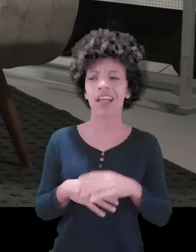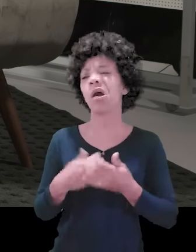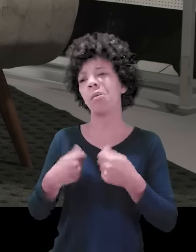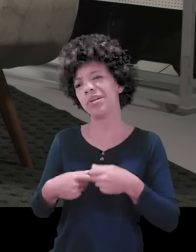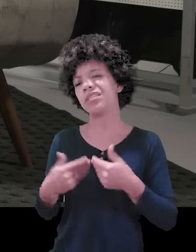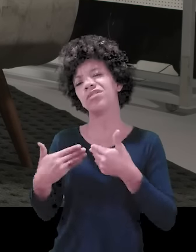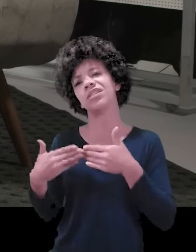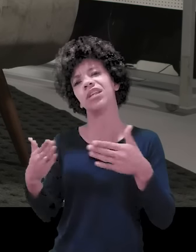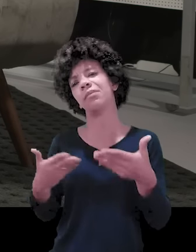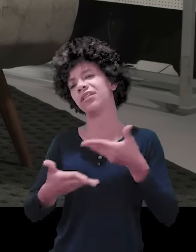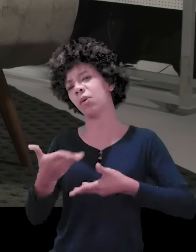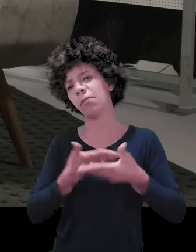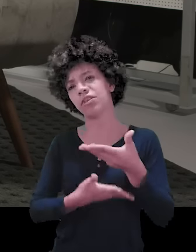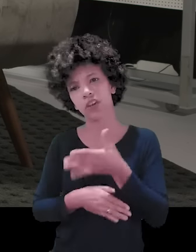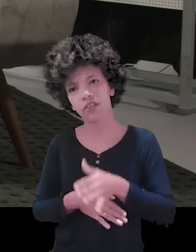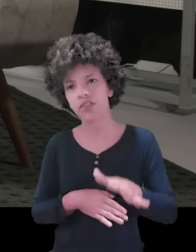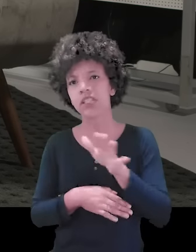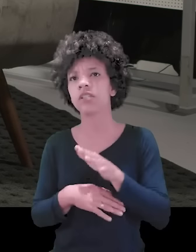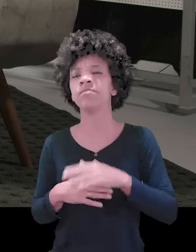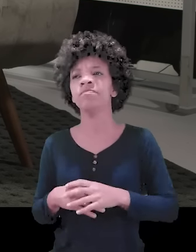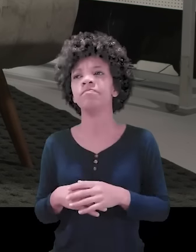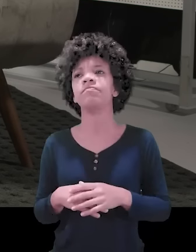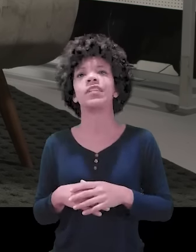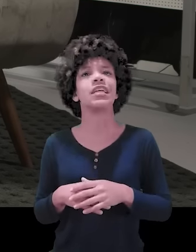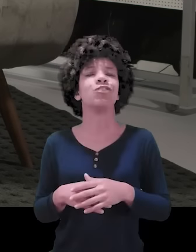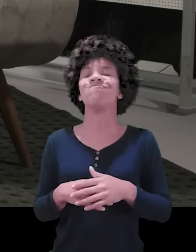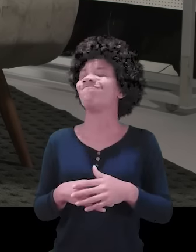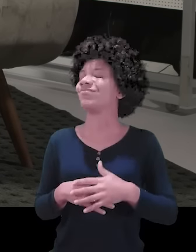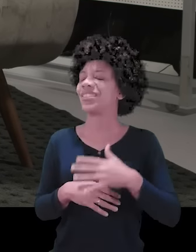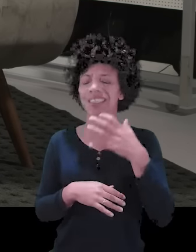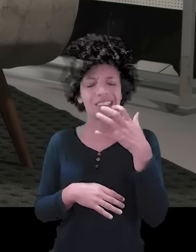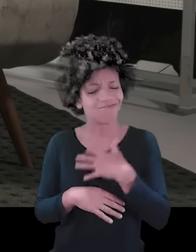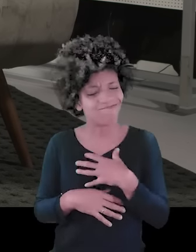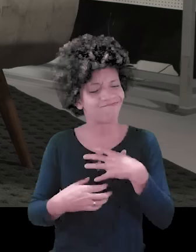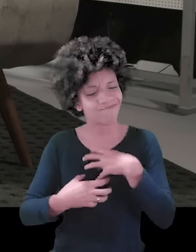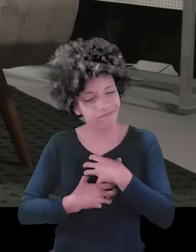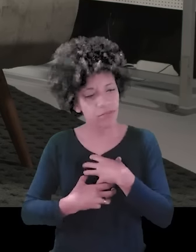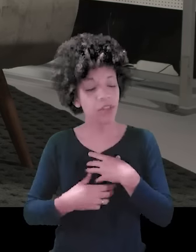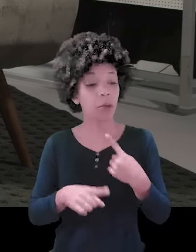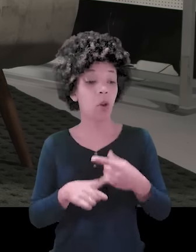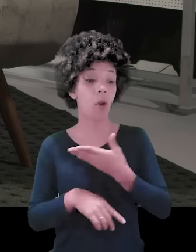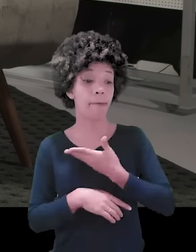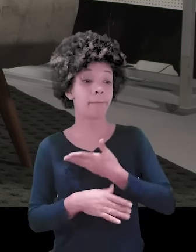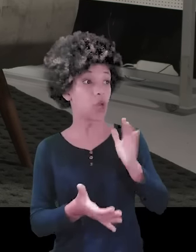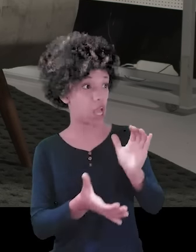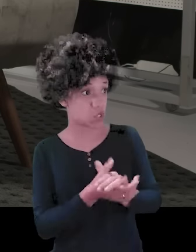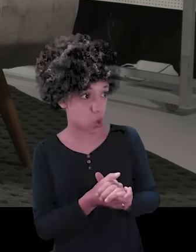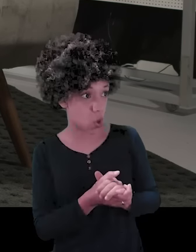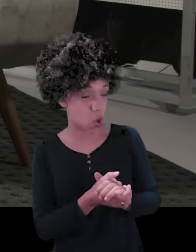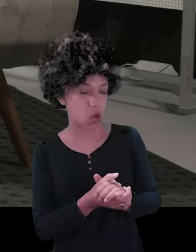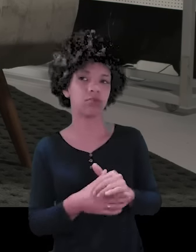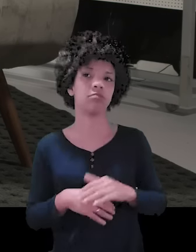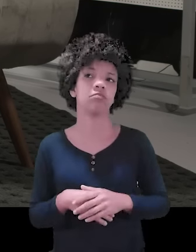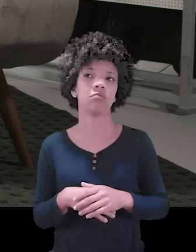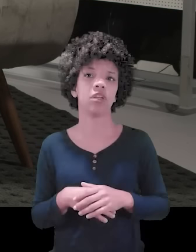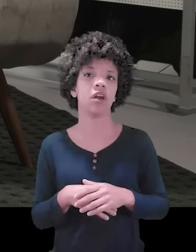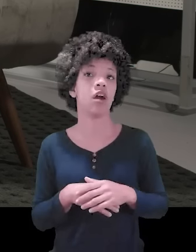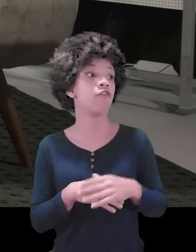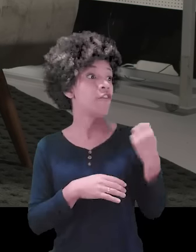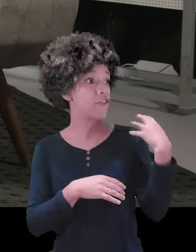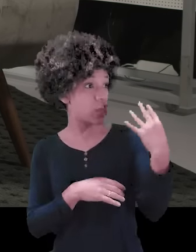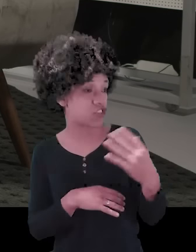preciso contar preciso compartilhar com vocês realmente não tô bem é que um amigo meu casou Daí